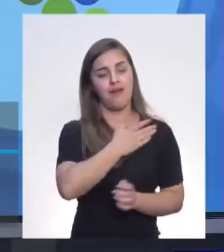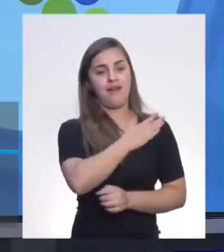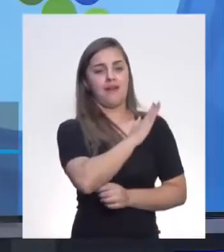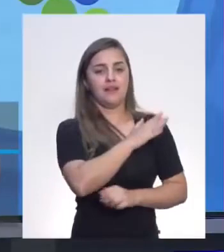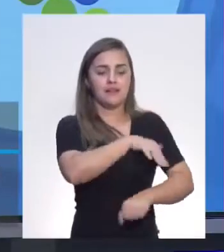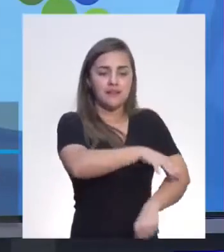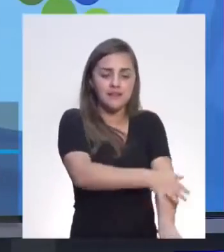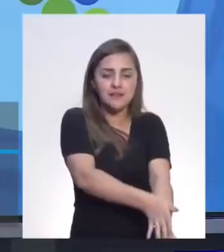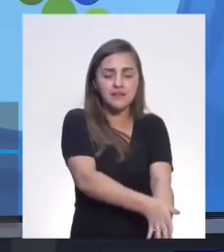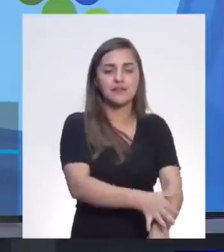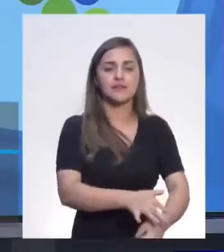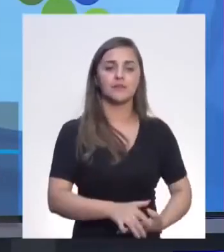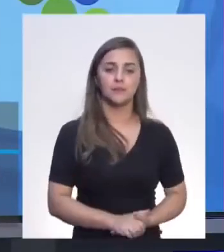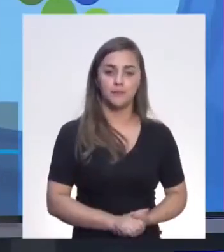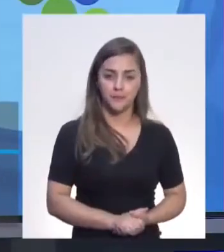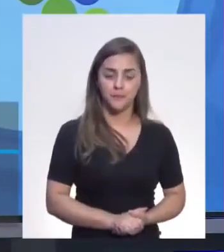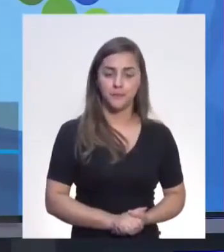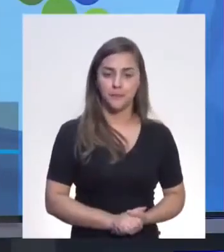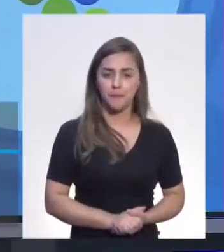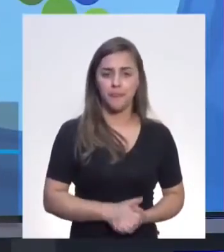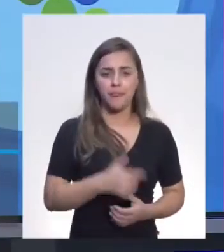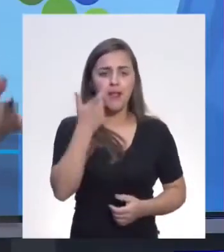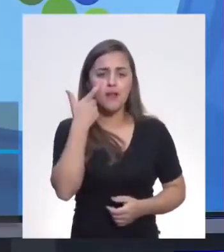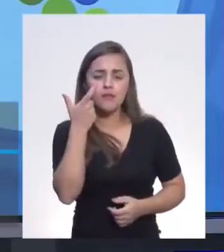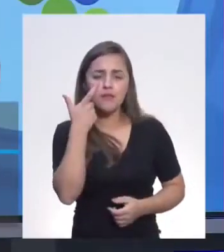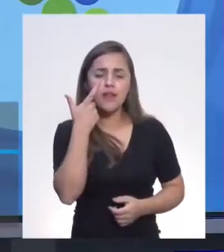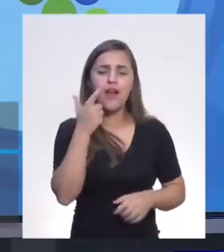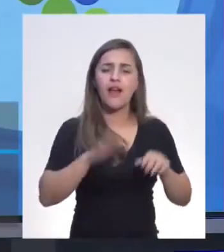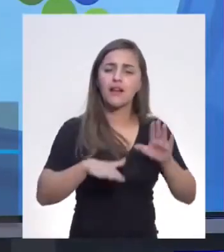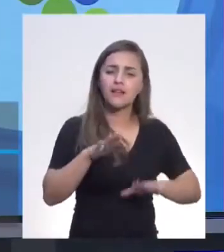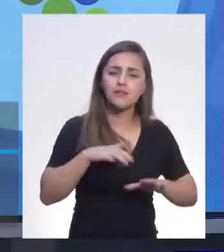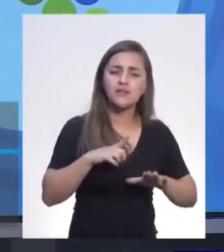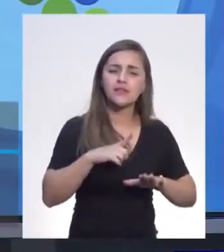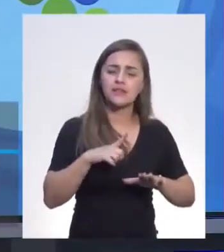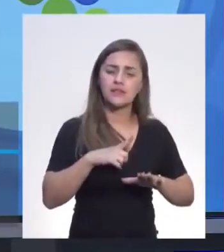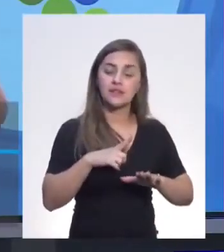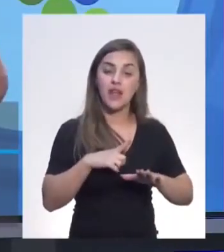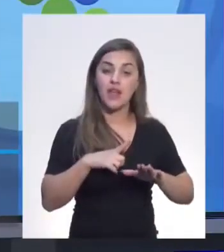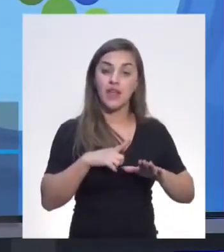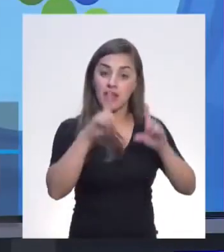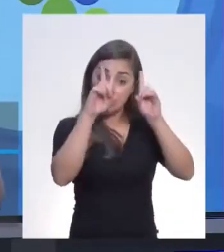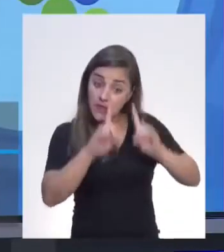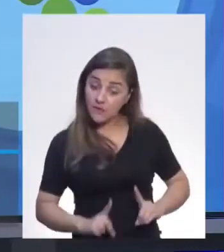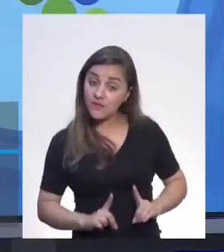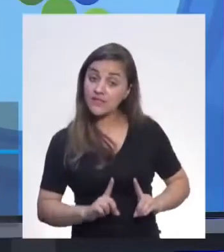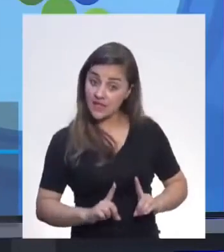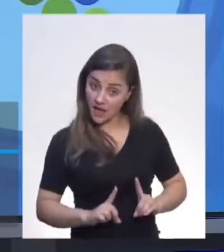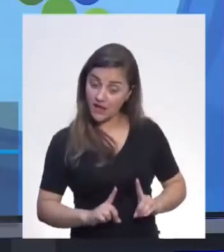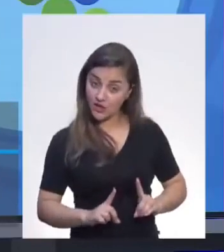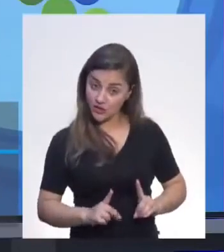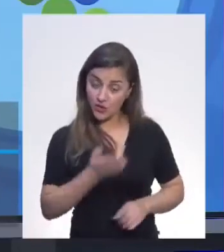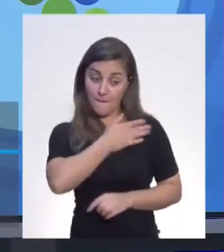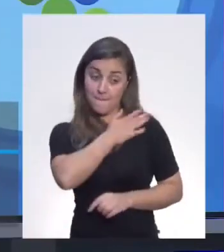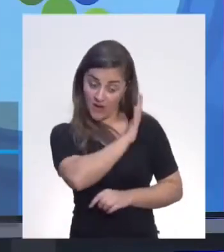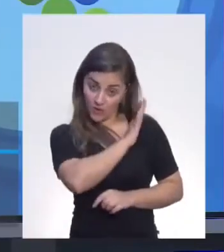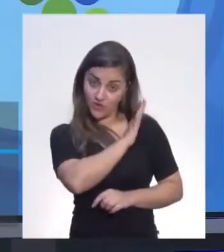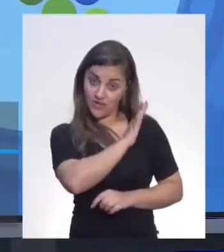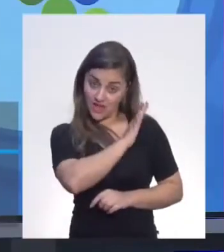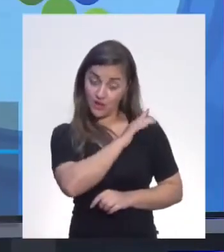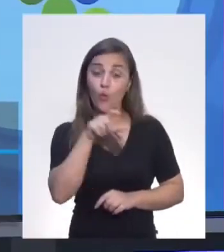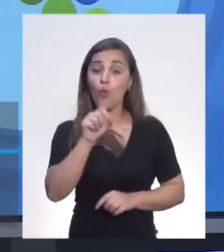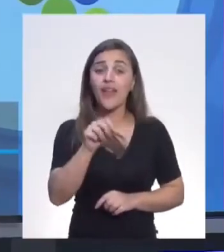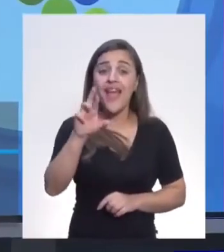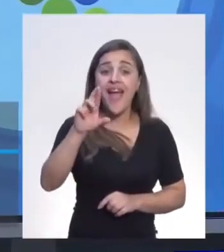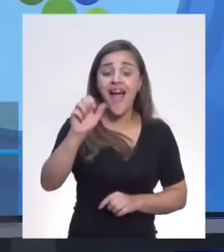que eu vi algumas confusões. Falaram, existe racismo, às vezes, contra pessoas com deficiência. isso é preconceito. O racismo é quando a gente fala